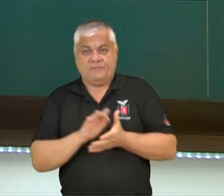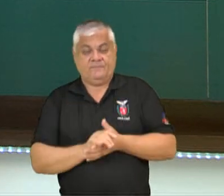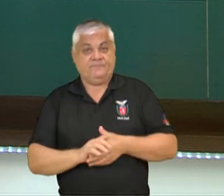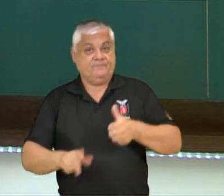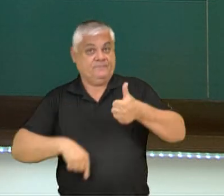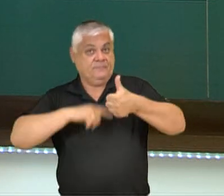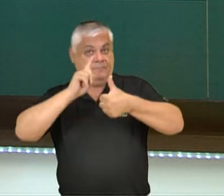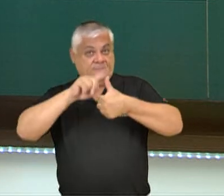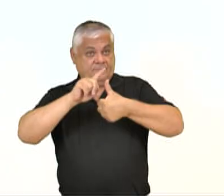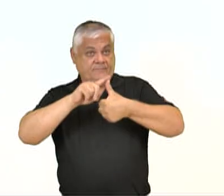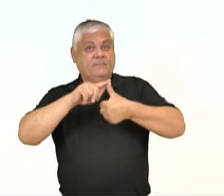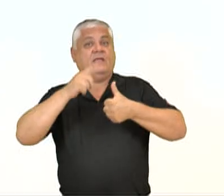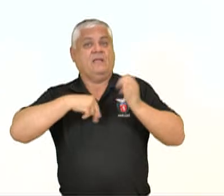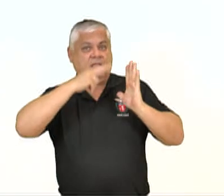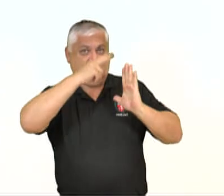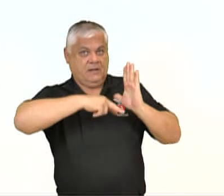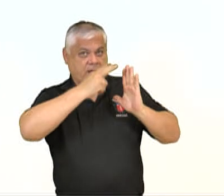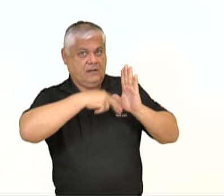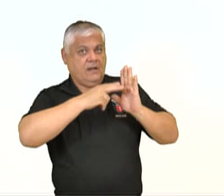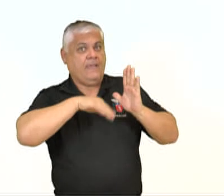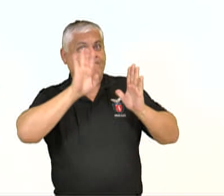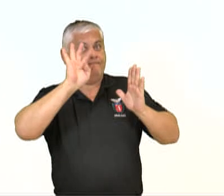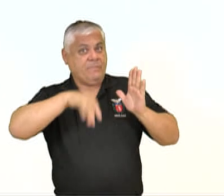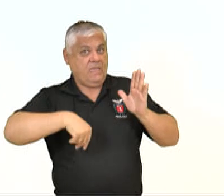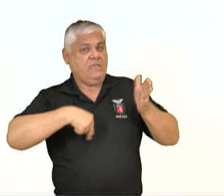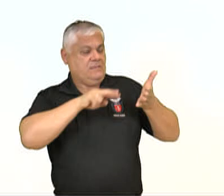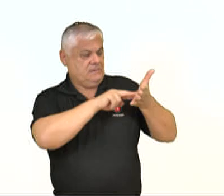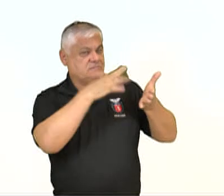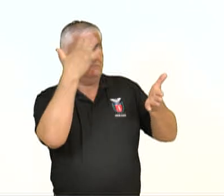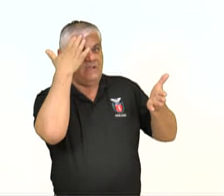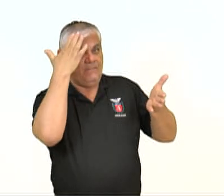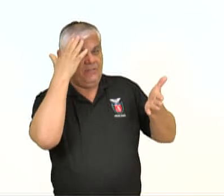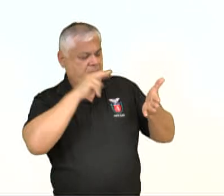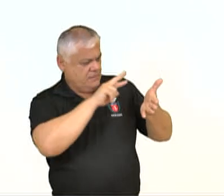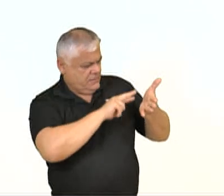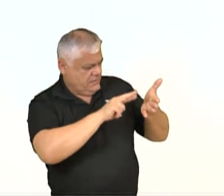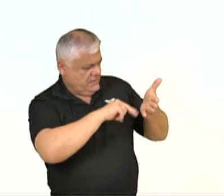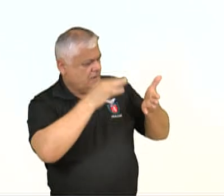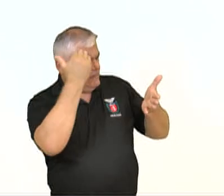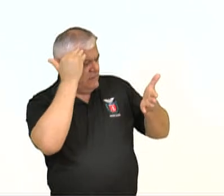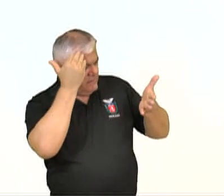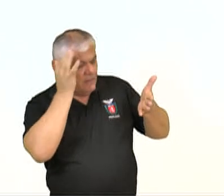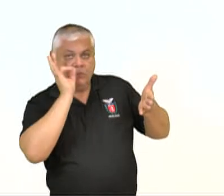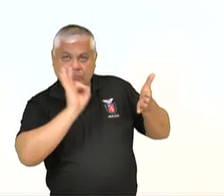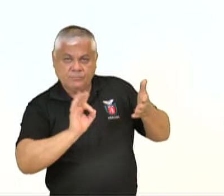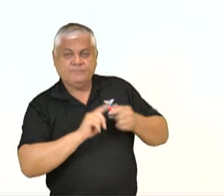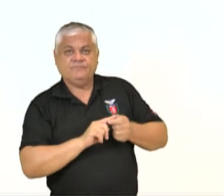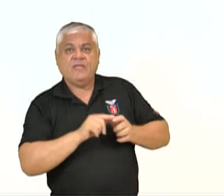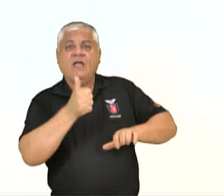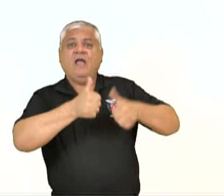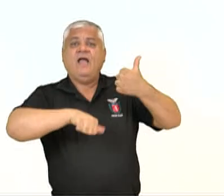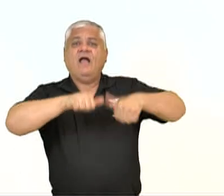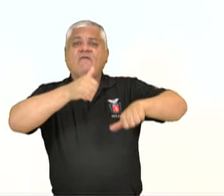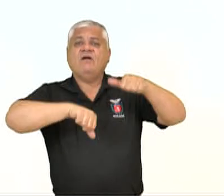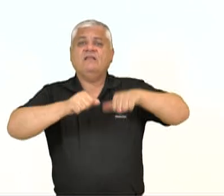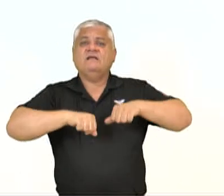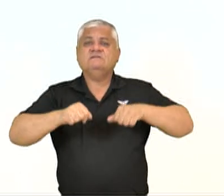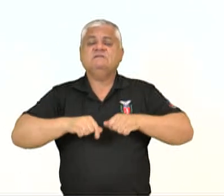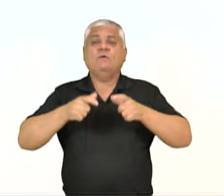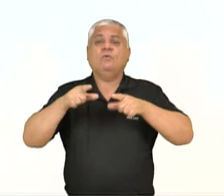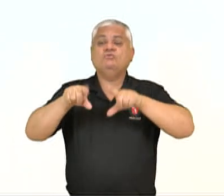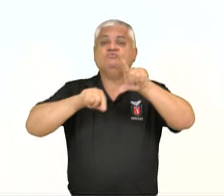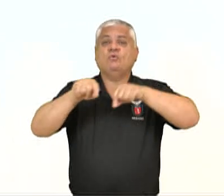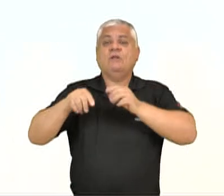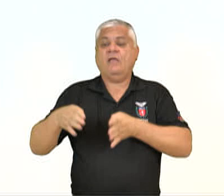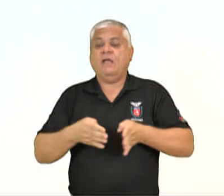Primeiro, leitura do mapa, né? Precisão de leitura do mapa, avaliação e escolha da melhor rota dentro do terreno